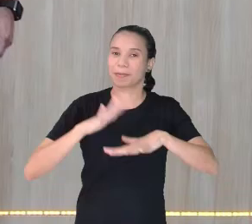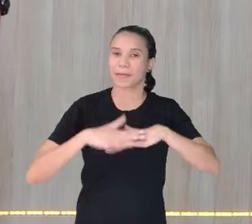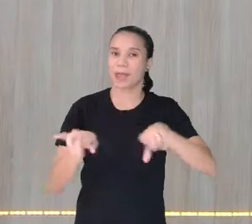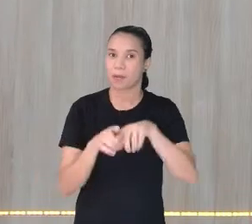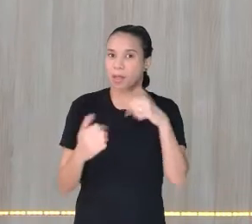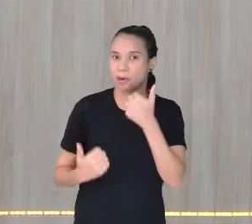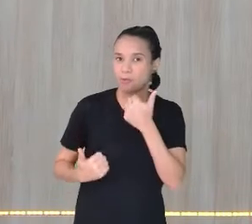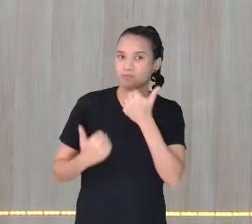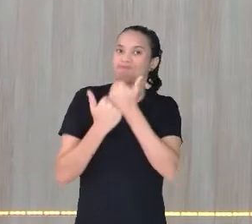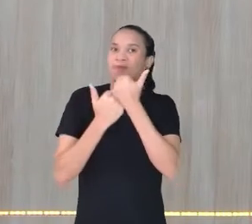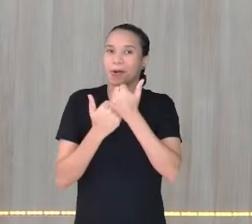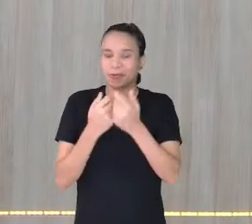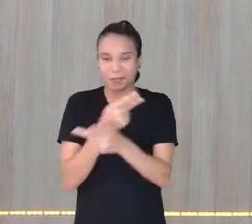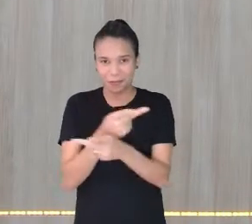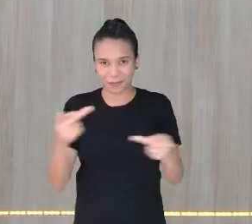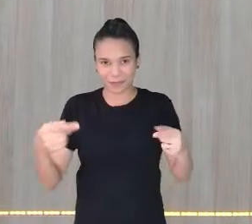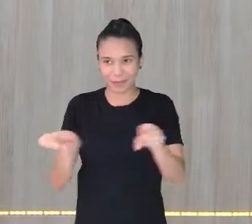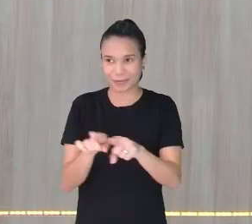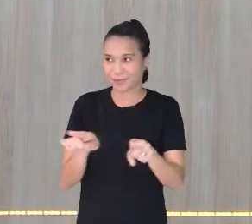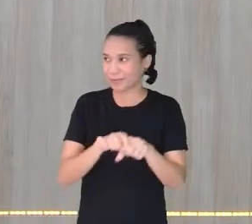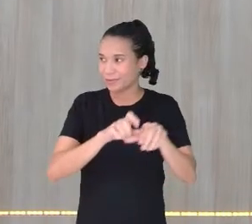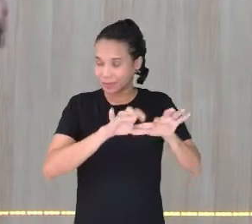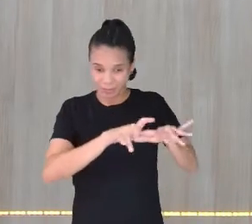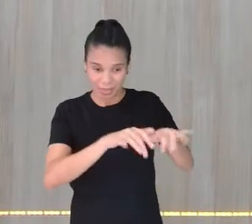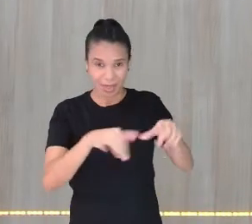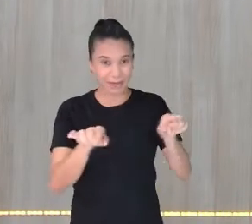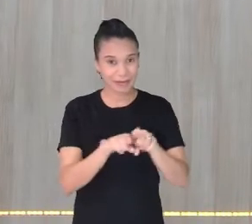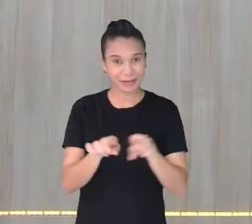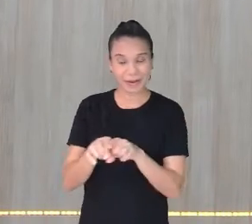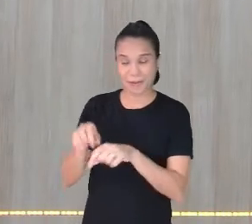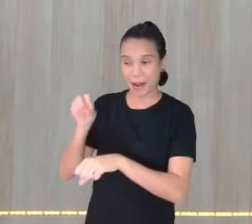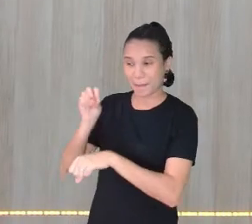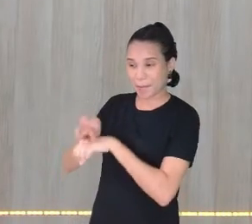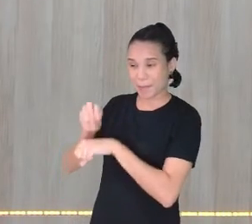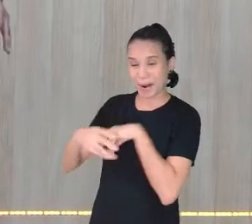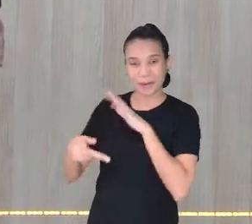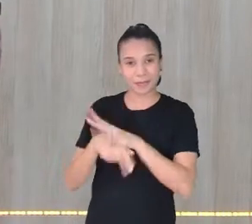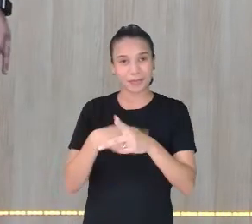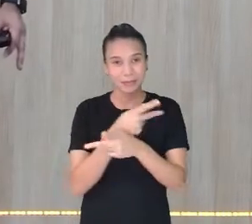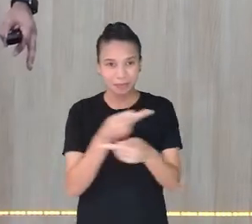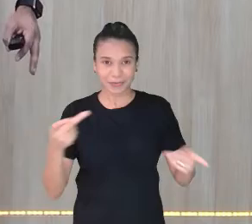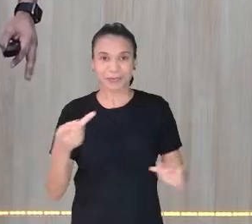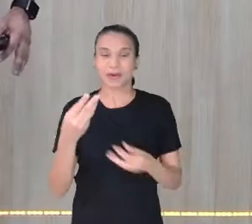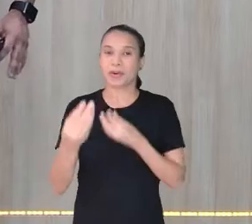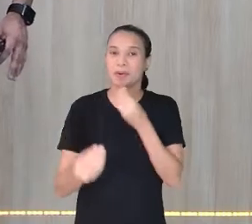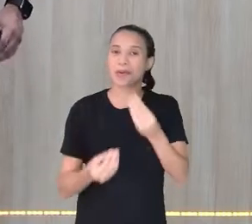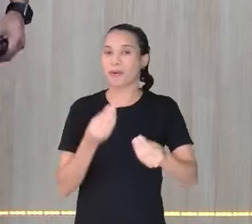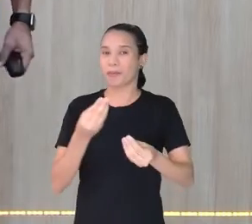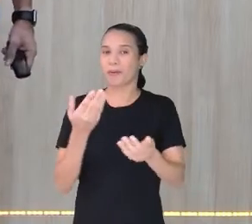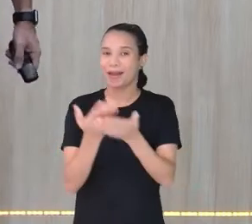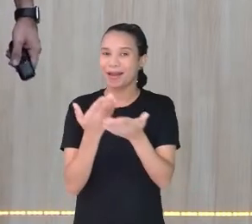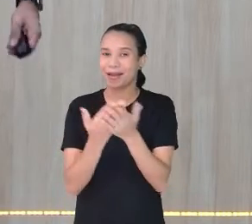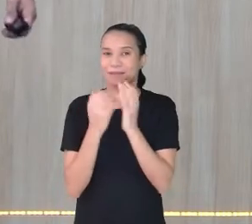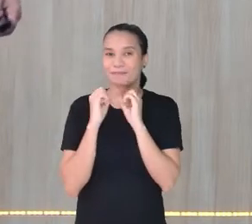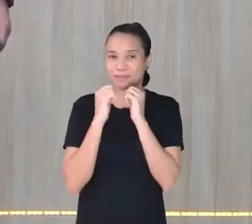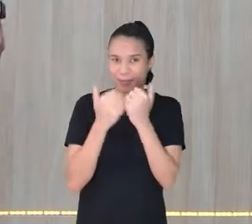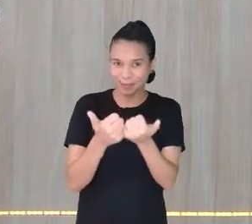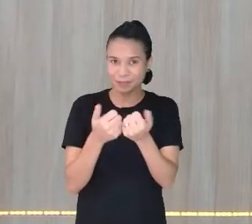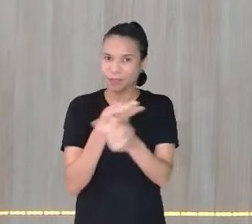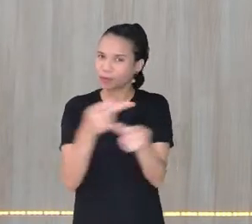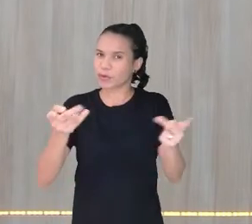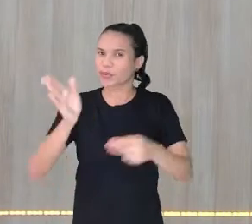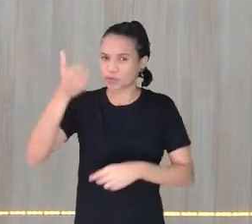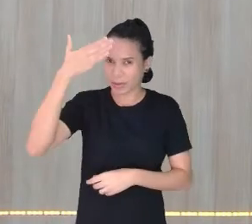todo o suporte aqui para mim, tanto no chat quanto nos comentários aqui também. Sim. Em relação à aula, tá bom? Como você